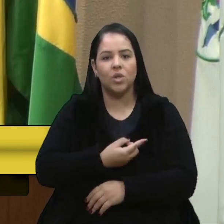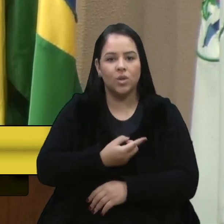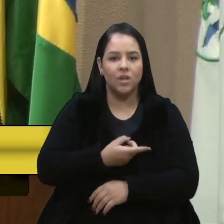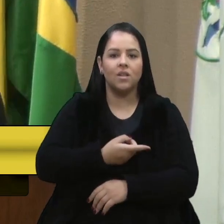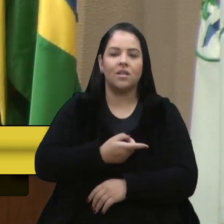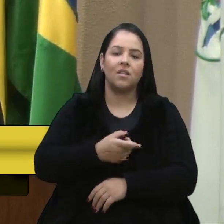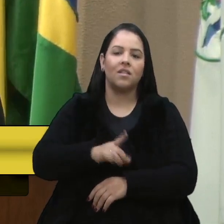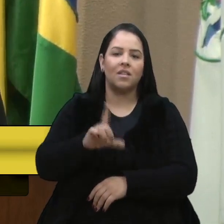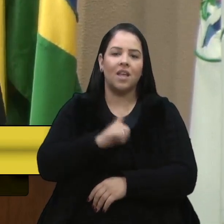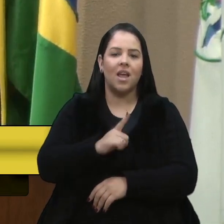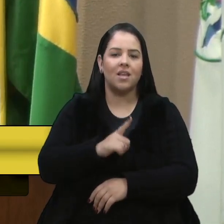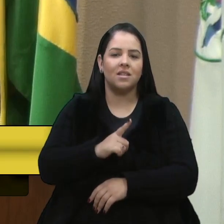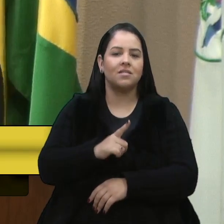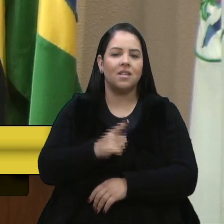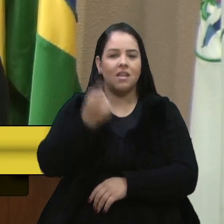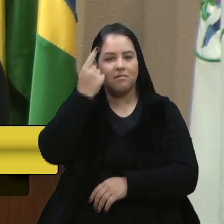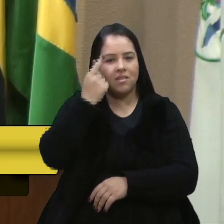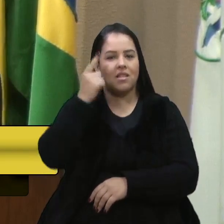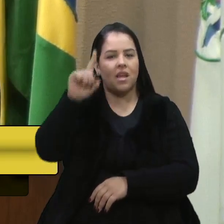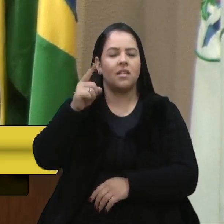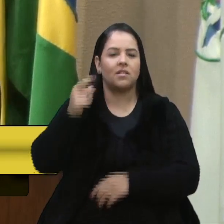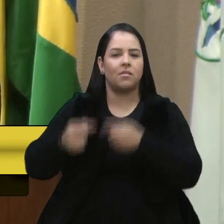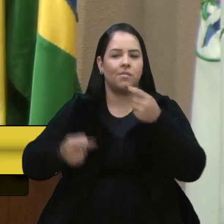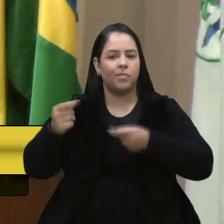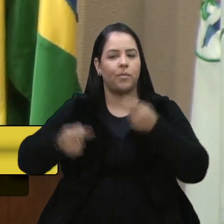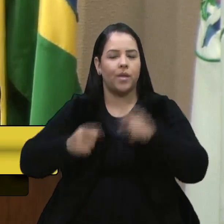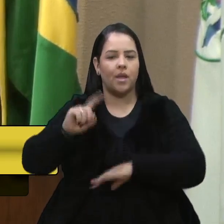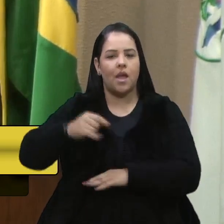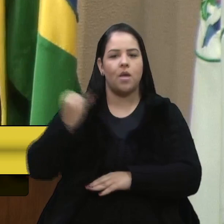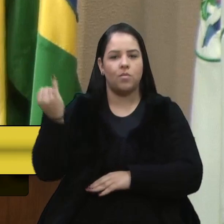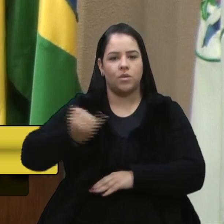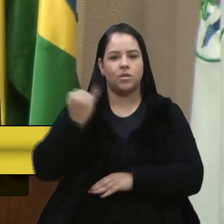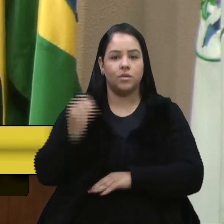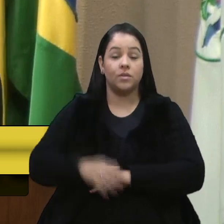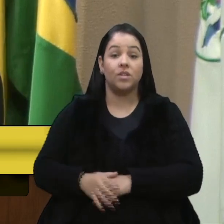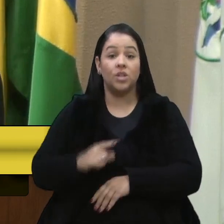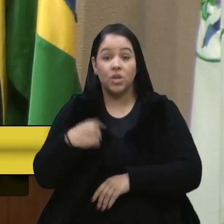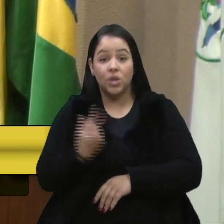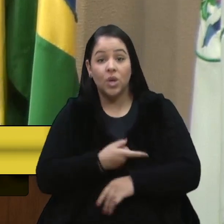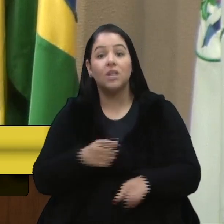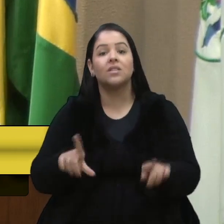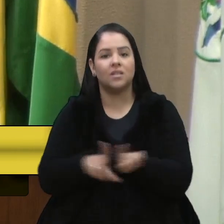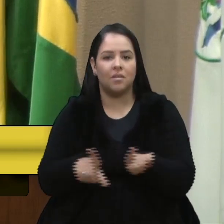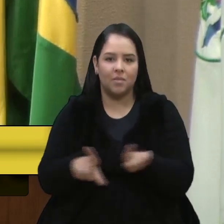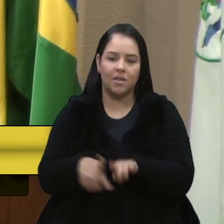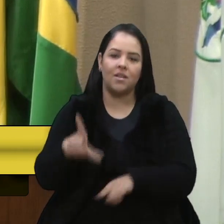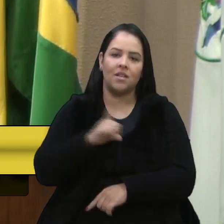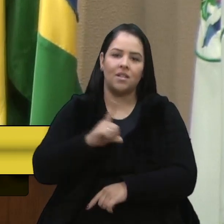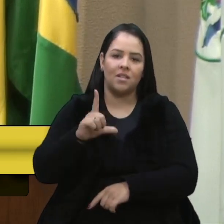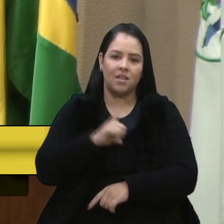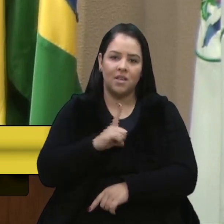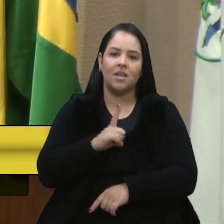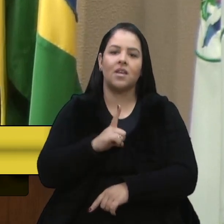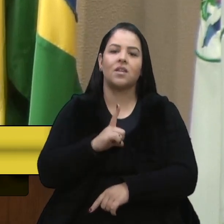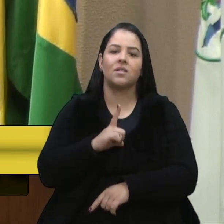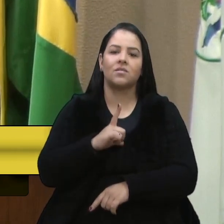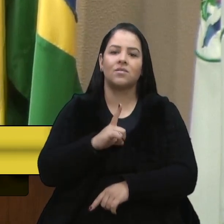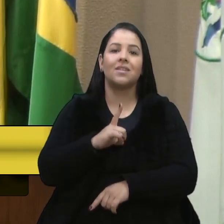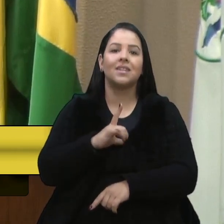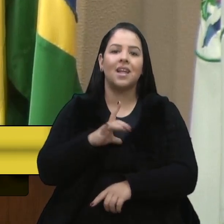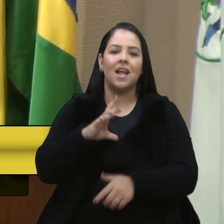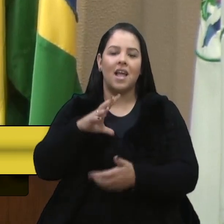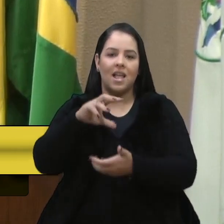essa ciência nesse debate tão importante. E a gente também tem os artesãos, a maioria aqui